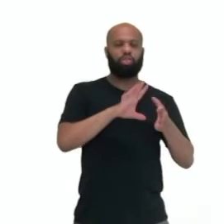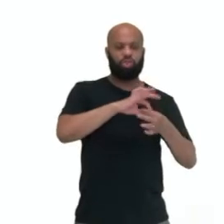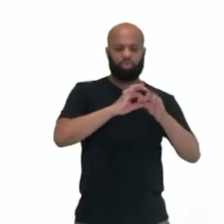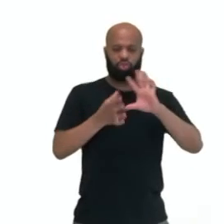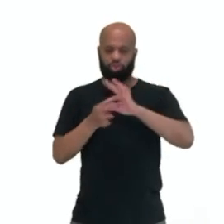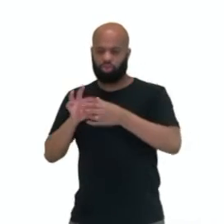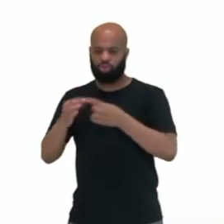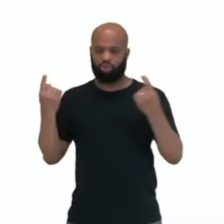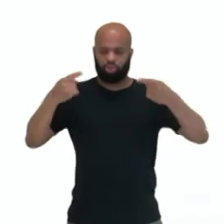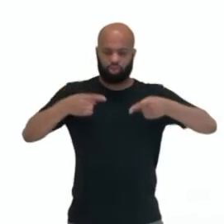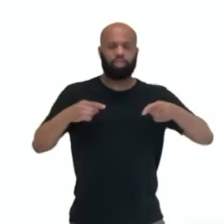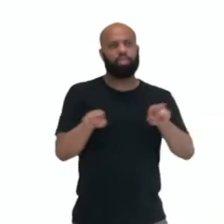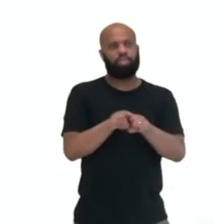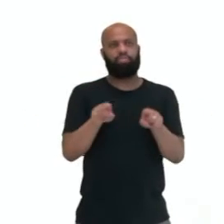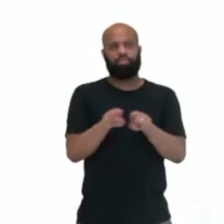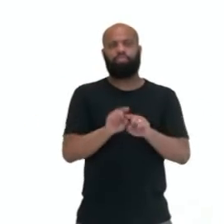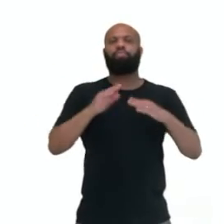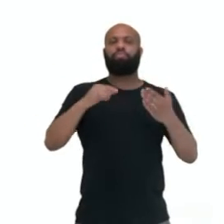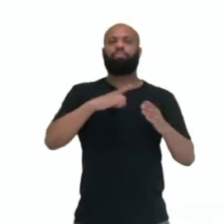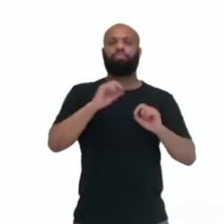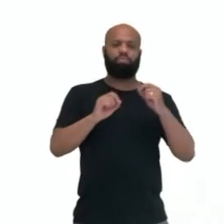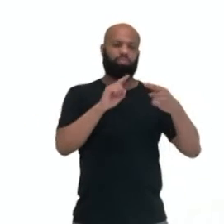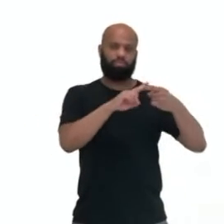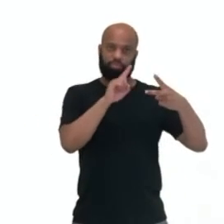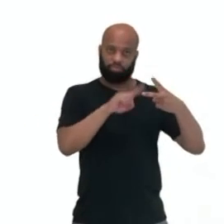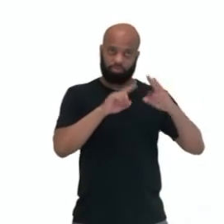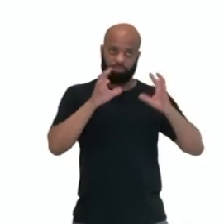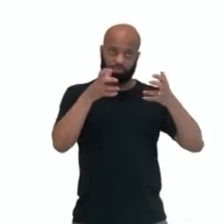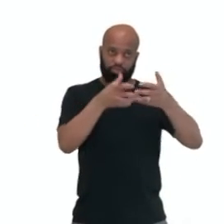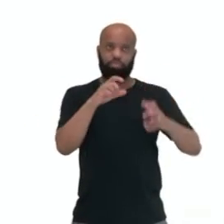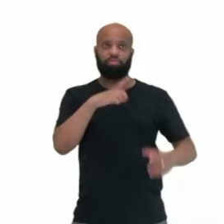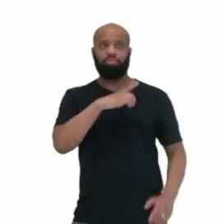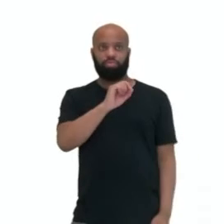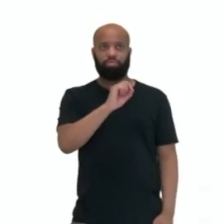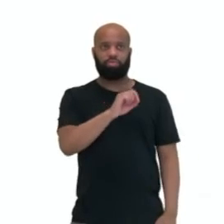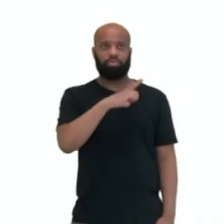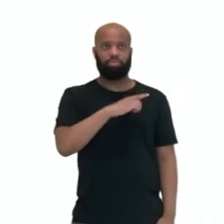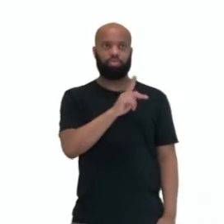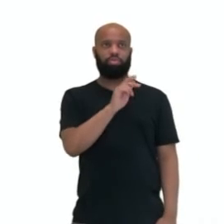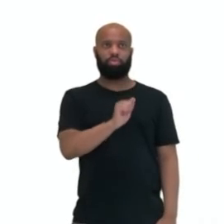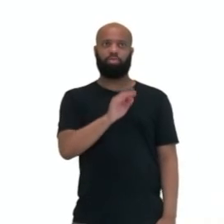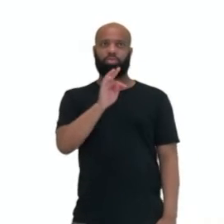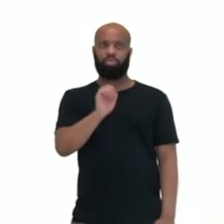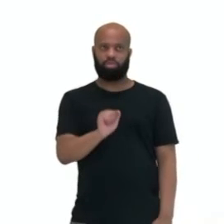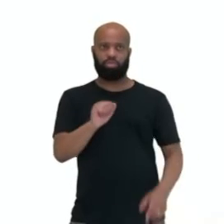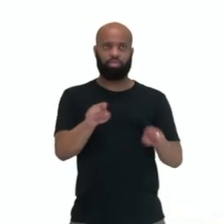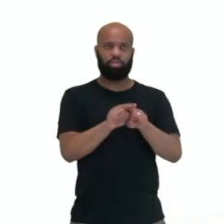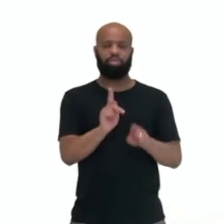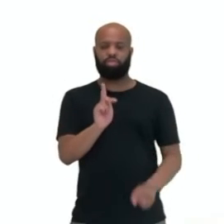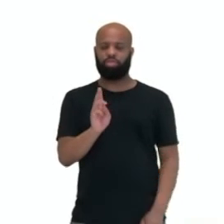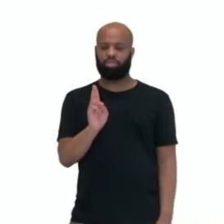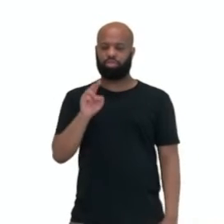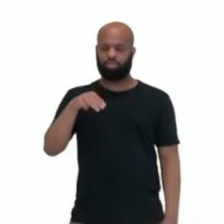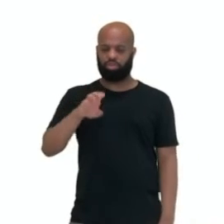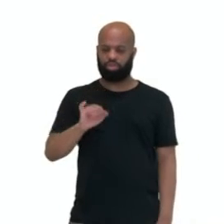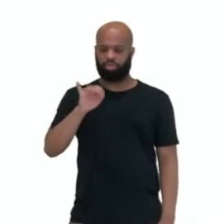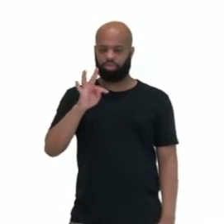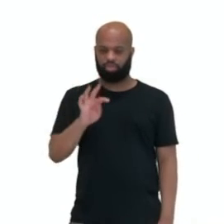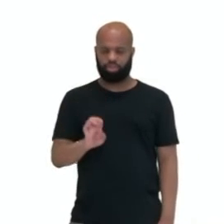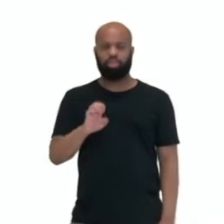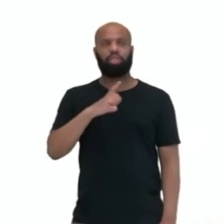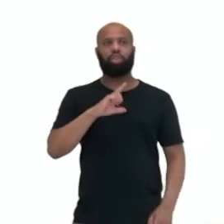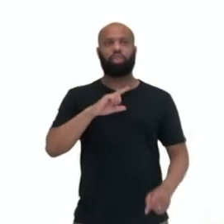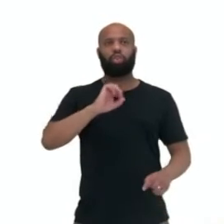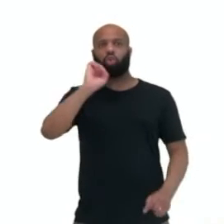karatê também. Então, as duas categorias que tivemos lá foi o kata e o kumite. Foram ao todo 8 categorias.